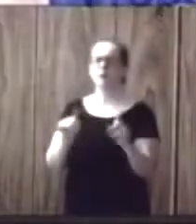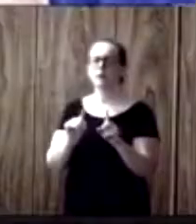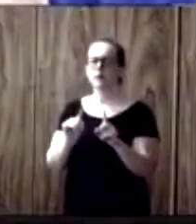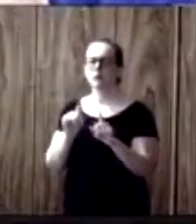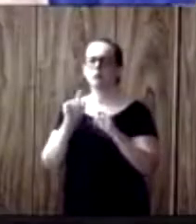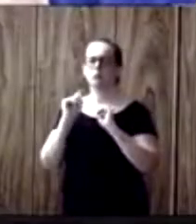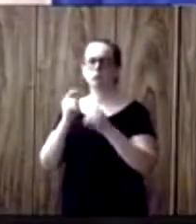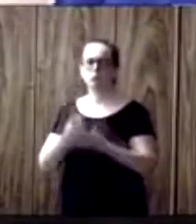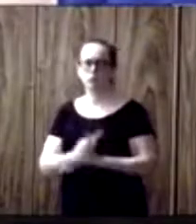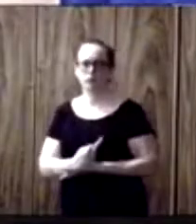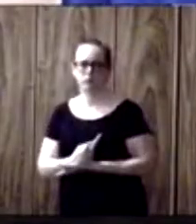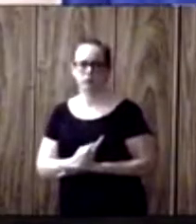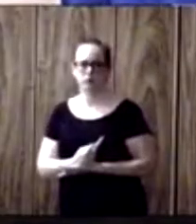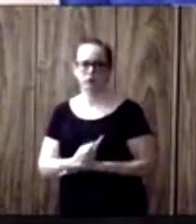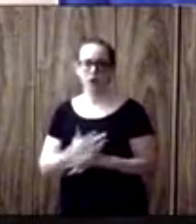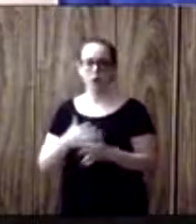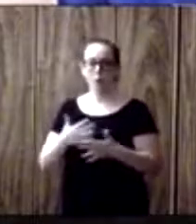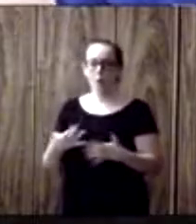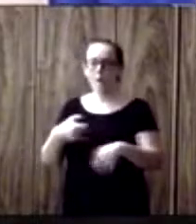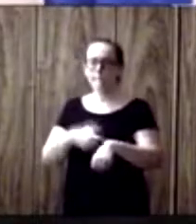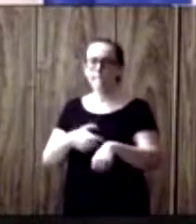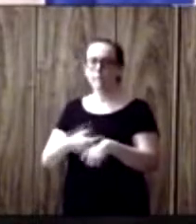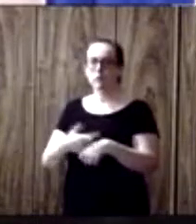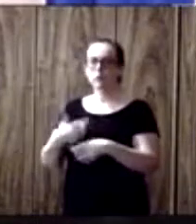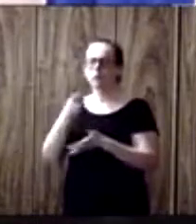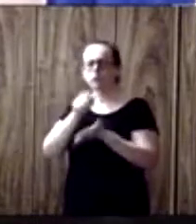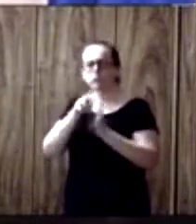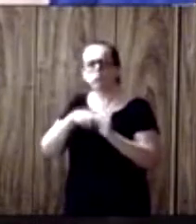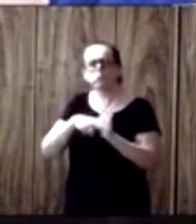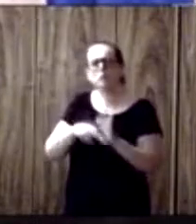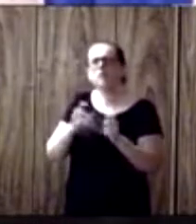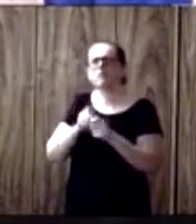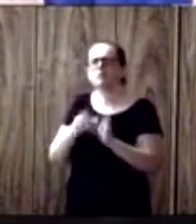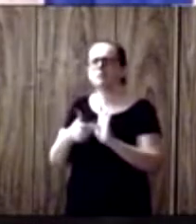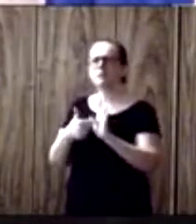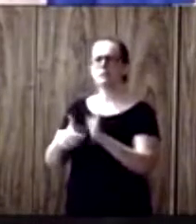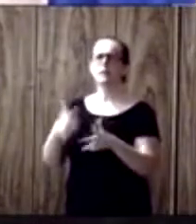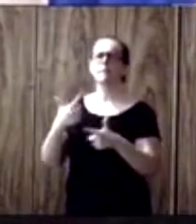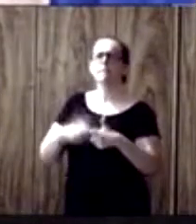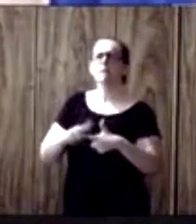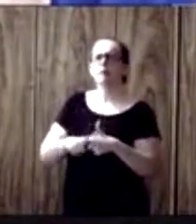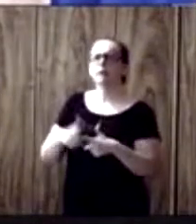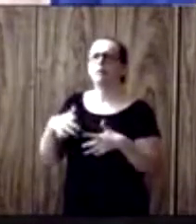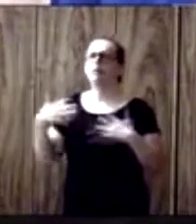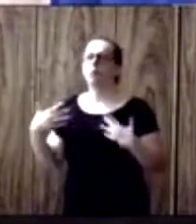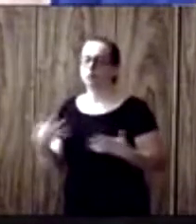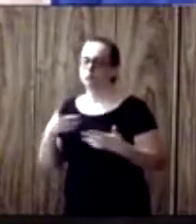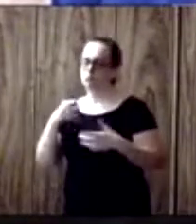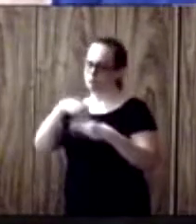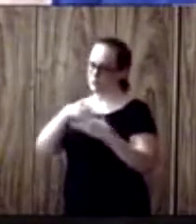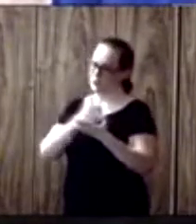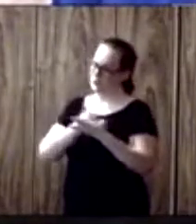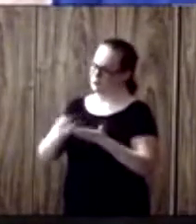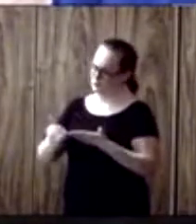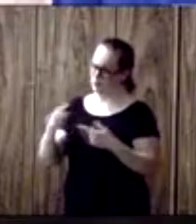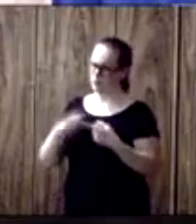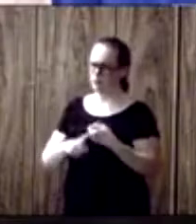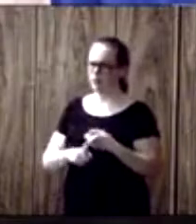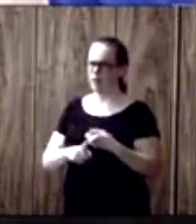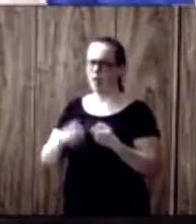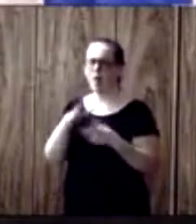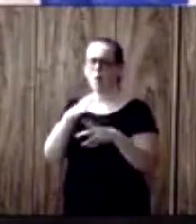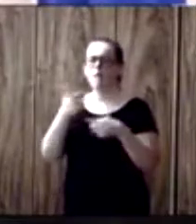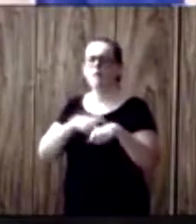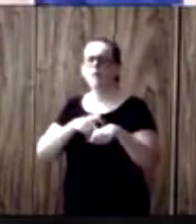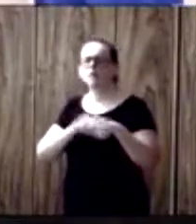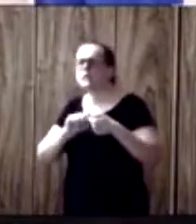obviedade. Em que parte da redação você vai problematizar o tema? Introdução. Em que parte da redação você vai fazer a